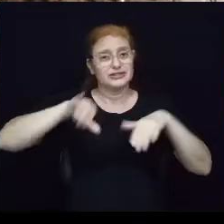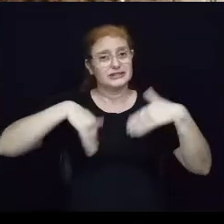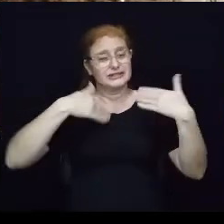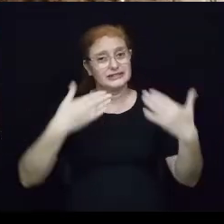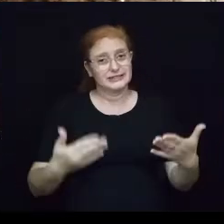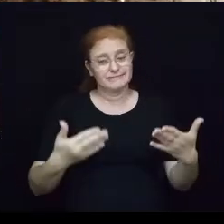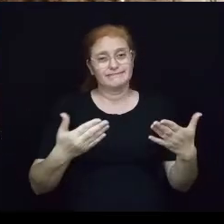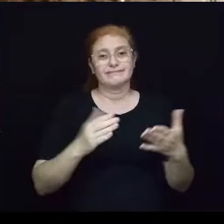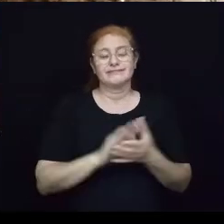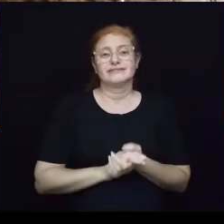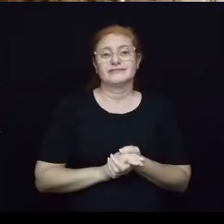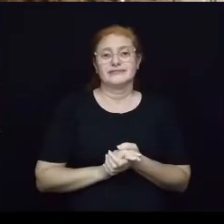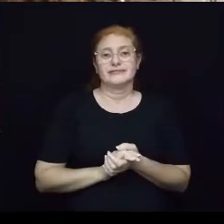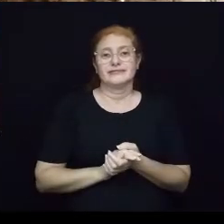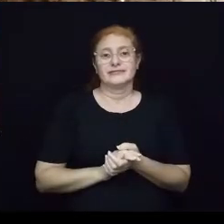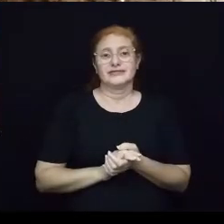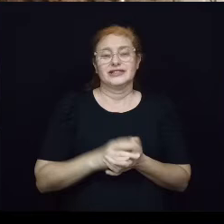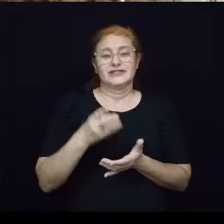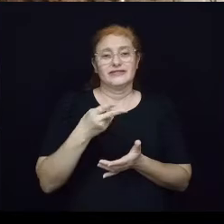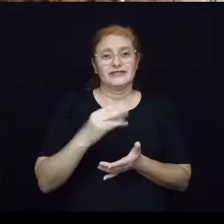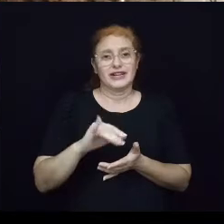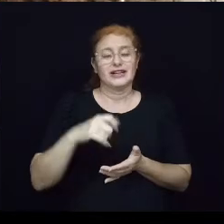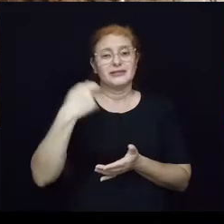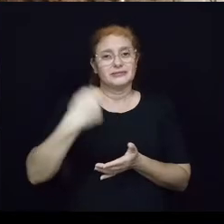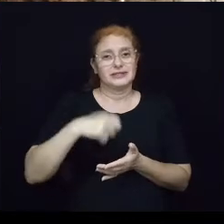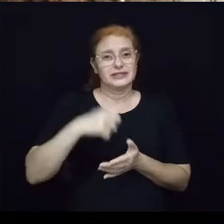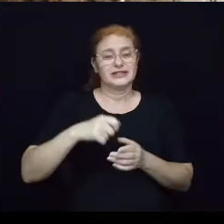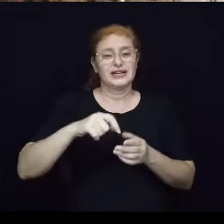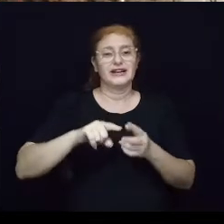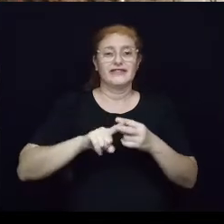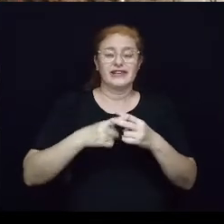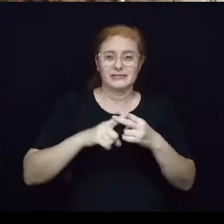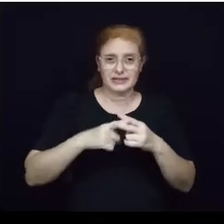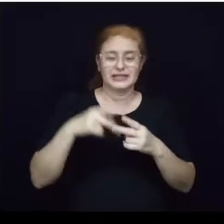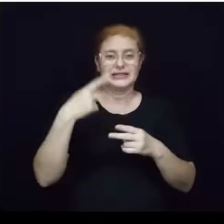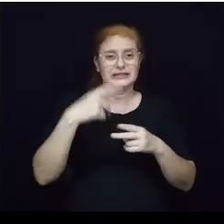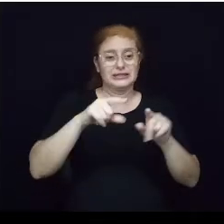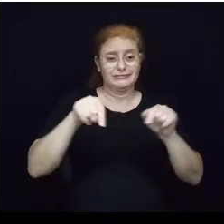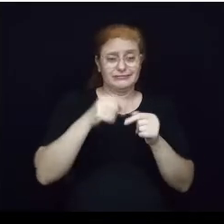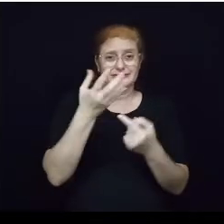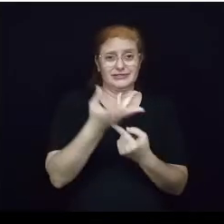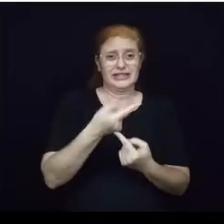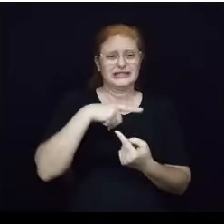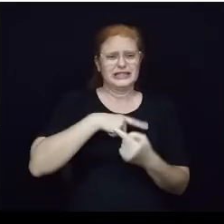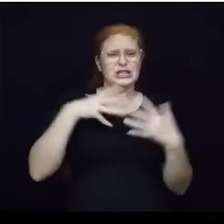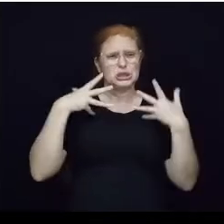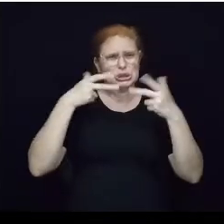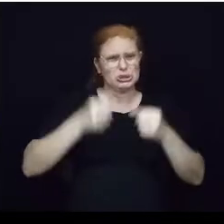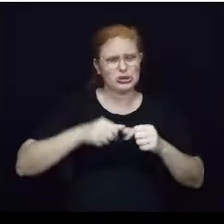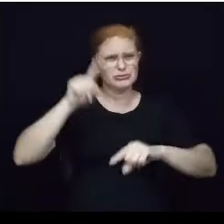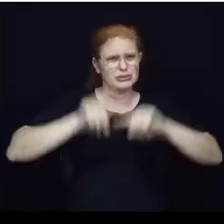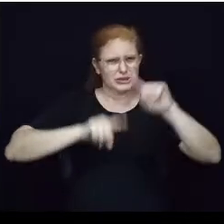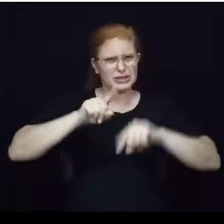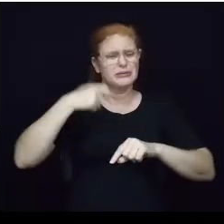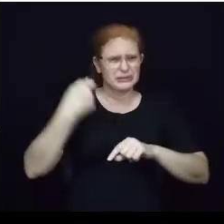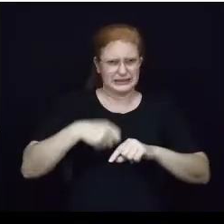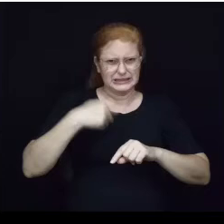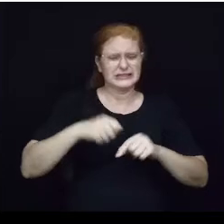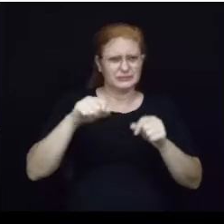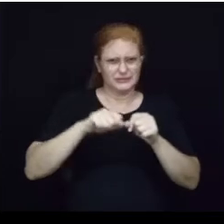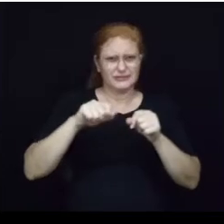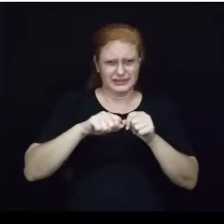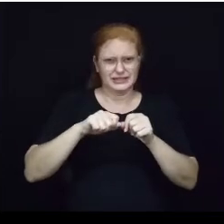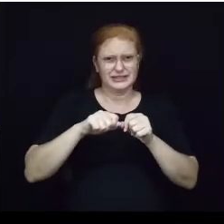acaba que tu vai necessitando de ferramentas. Então, nesse teu ateliê, tu tens todos os recursos que tu necessitas